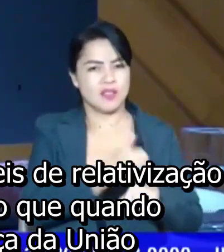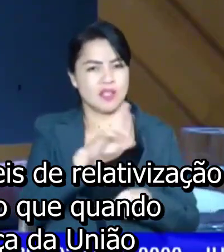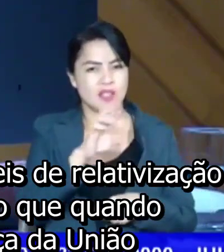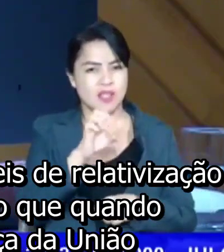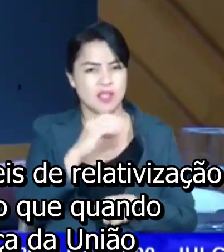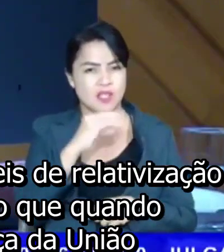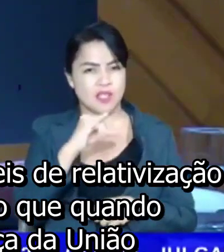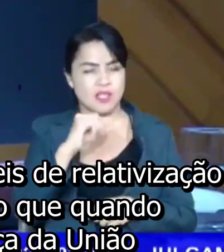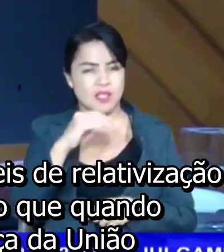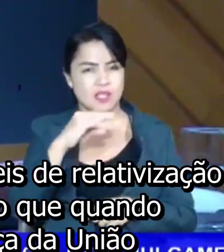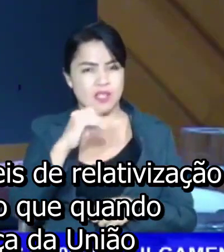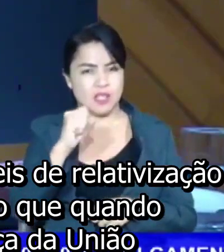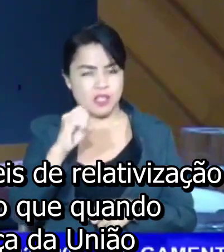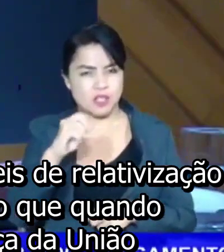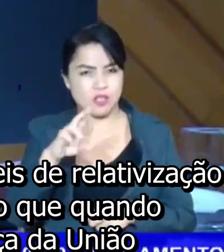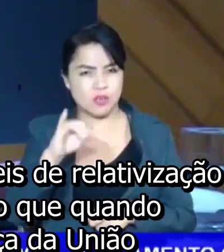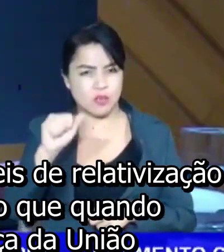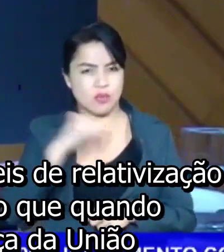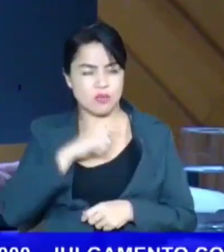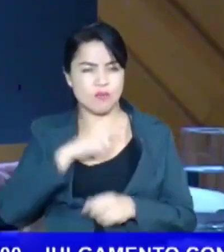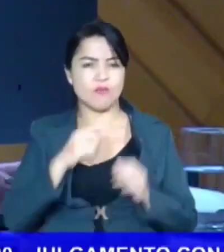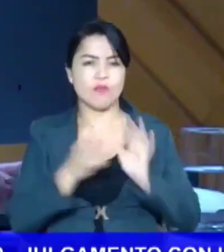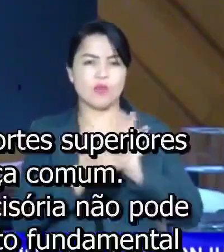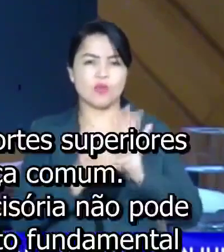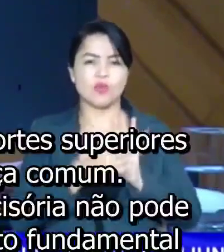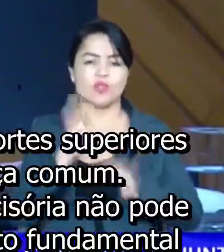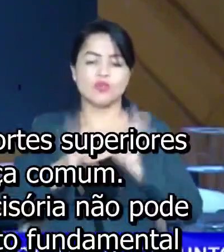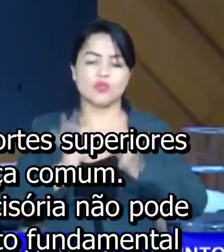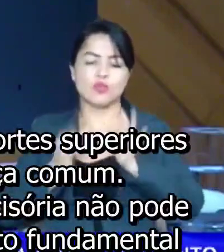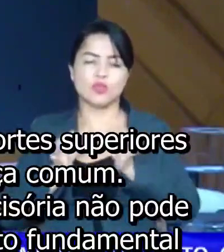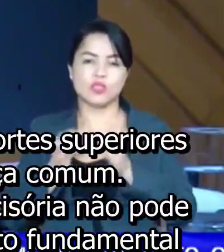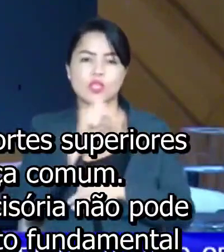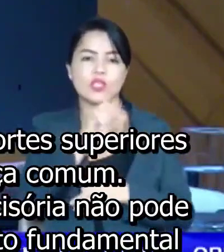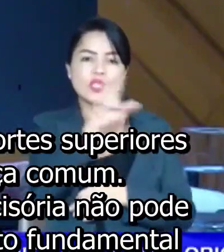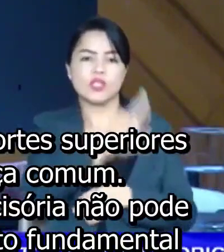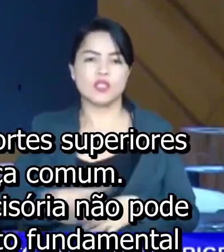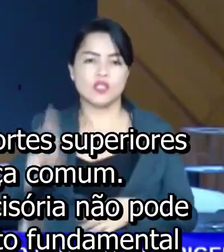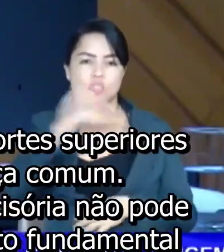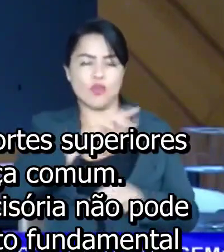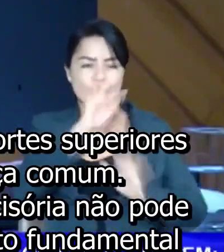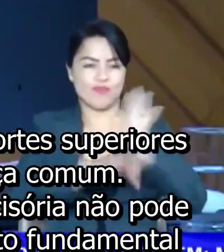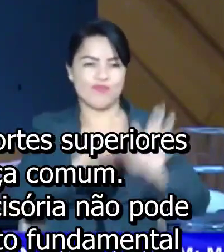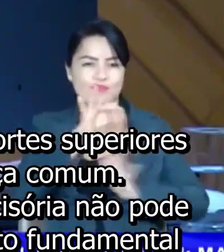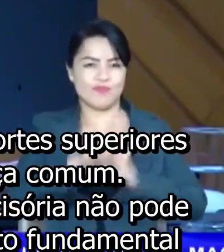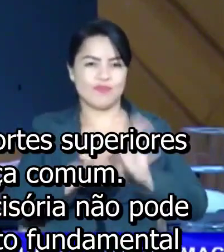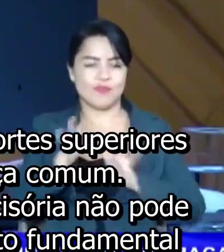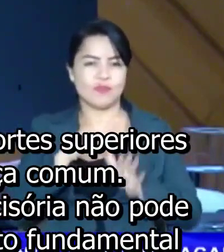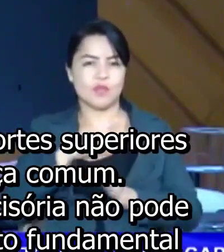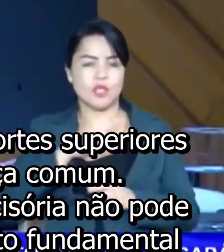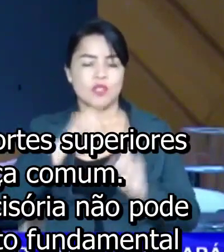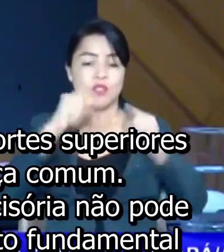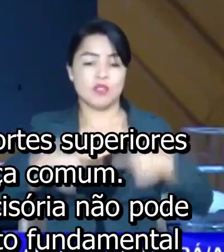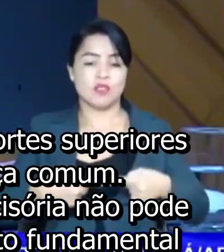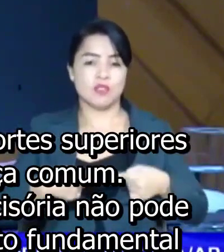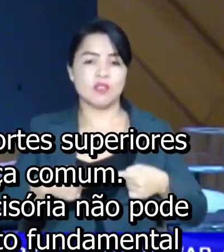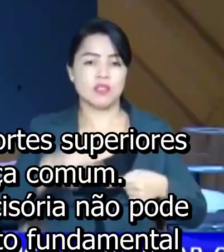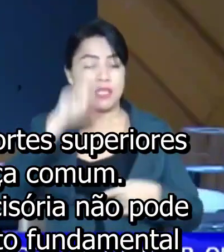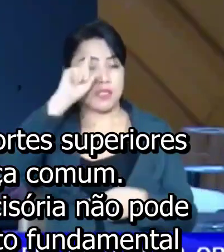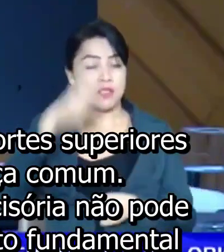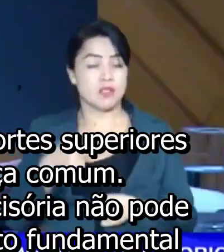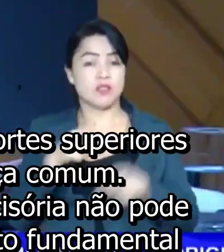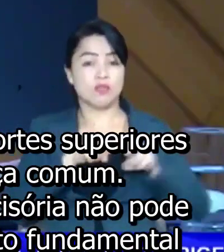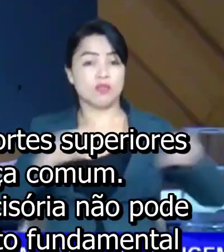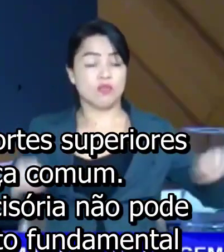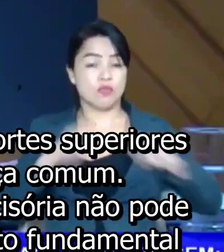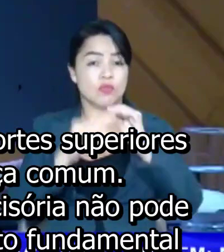Constituição Federal tratou da organização da Justiça da União, instituiu igualmente a ação rescisória para desafiar decisões das Cortes Superiores e